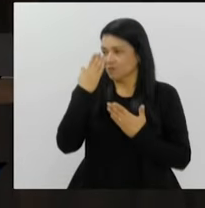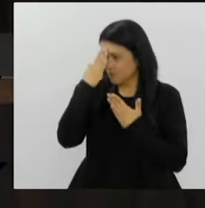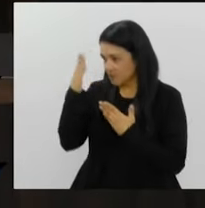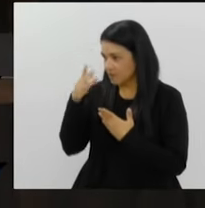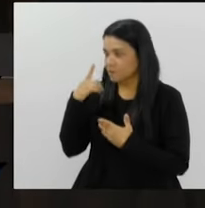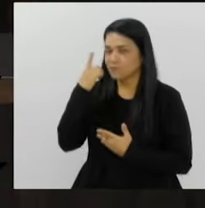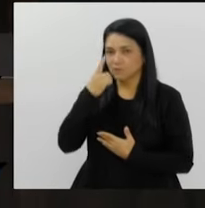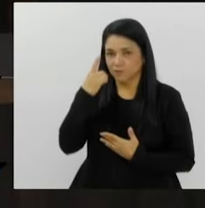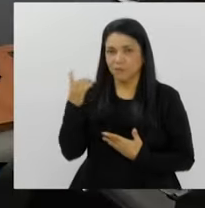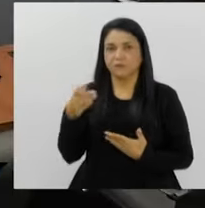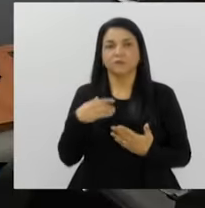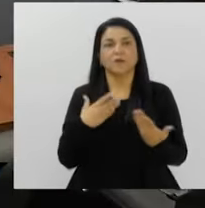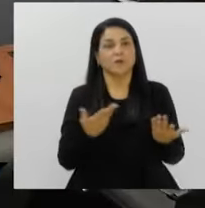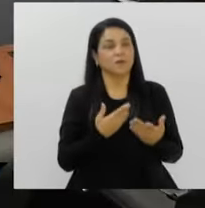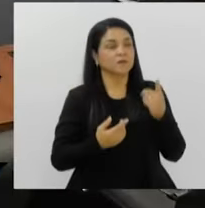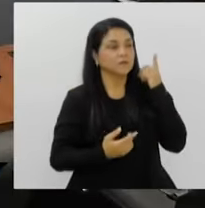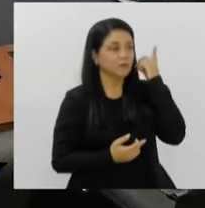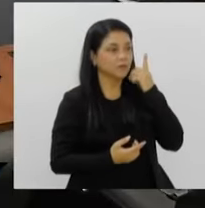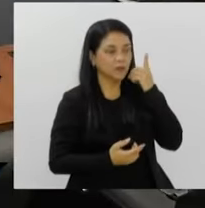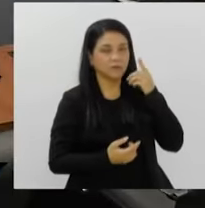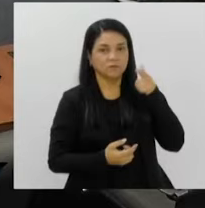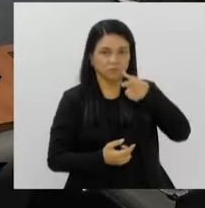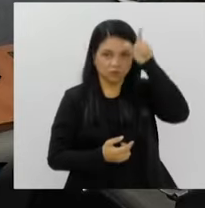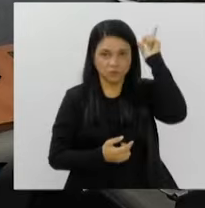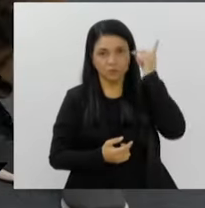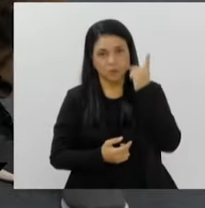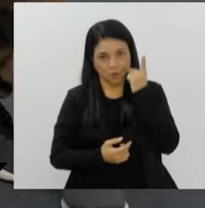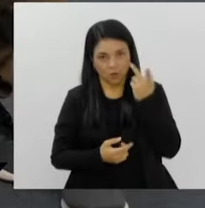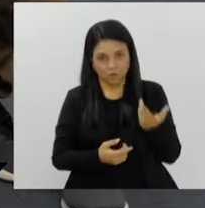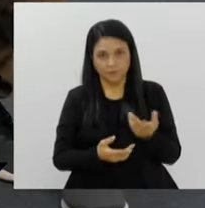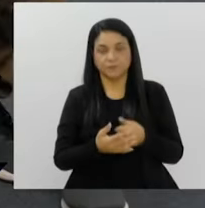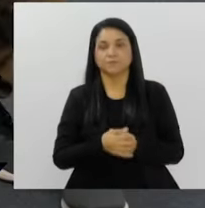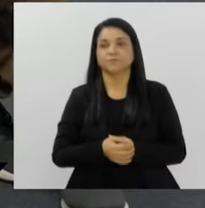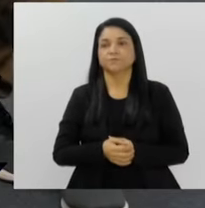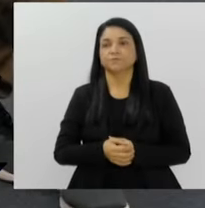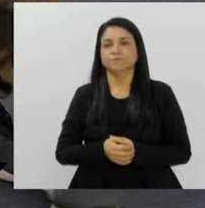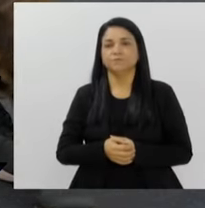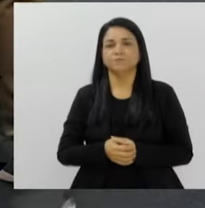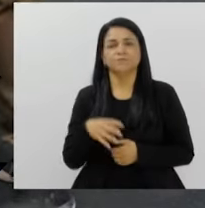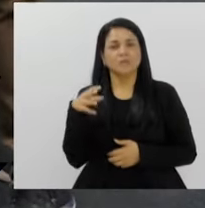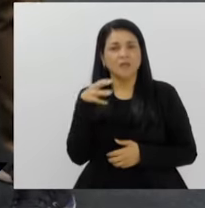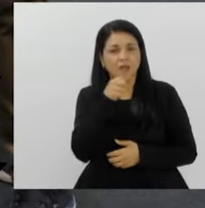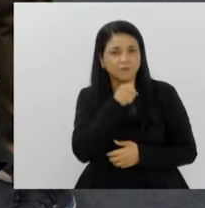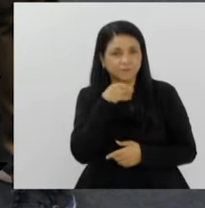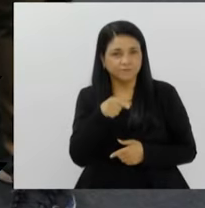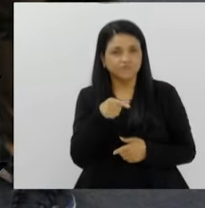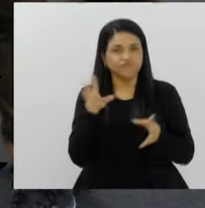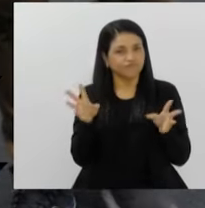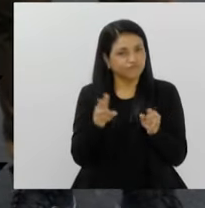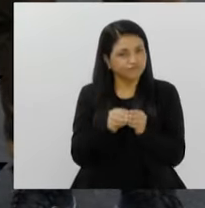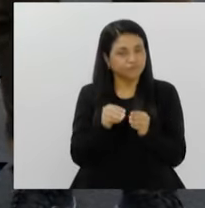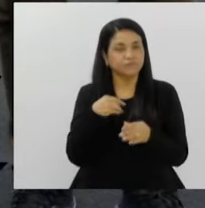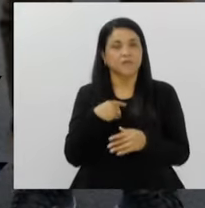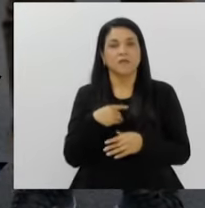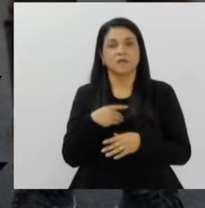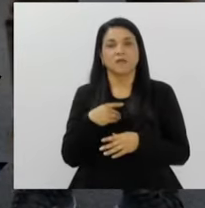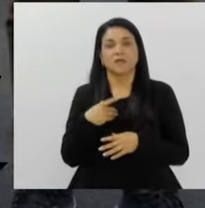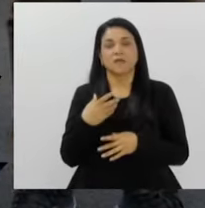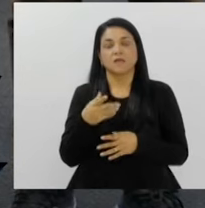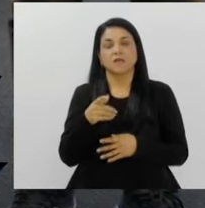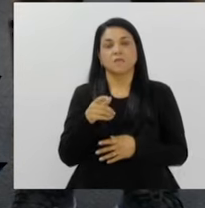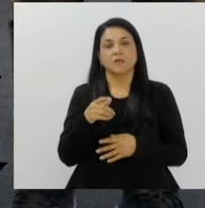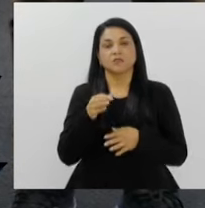Luiz Paulo, por favor. Senhor presidente, rapidamente. Primeiro, para justificar a ausência presencial, porque está de